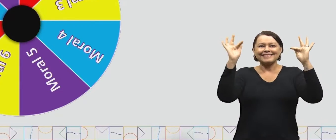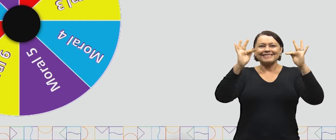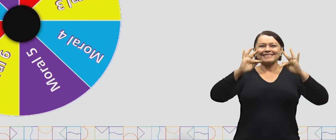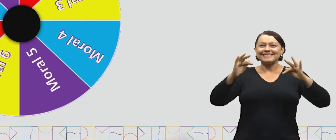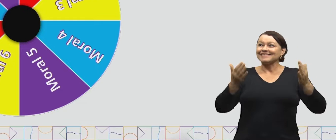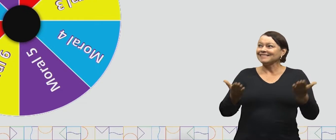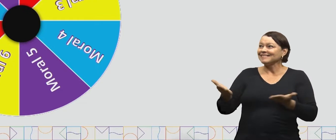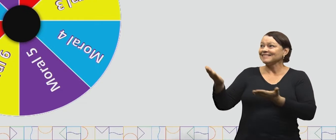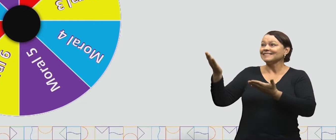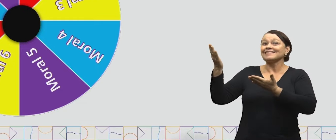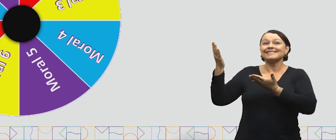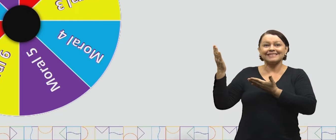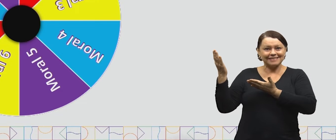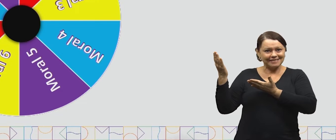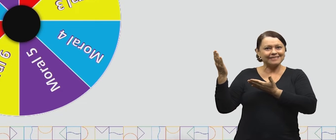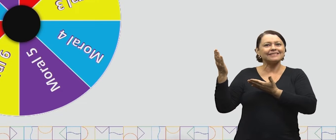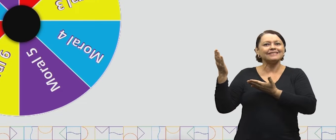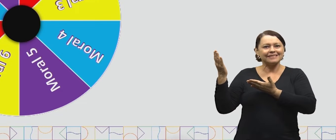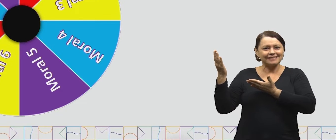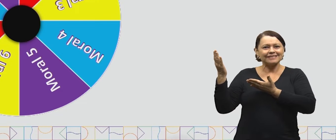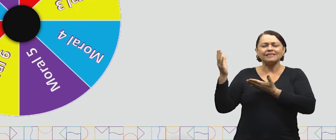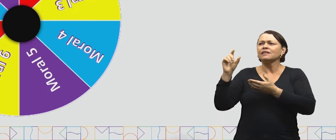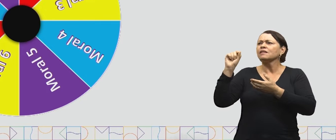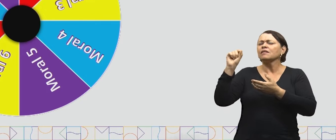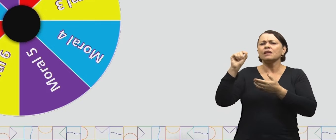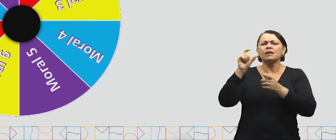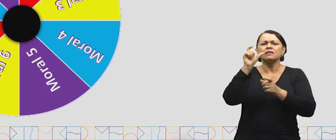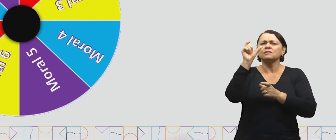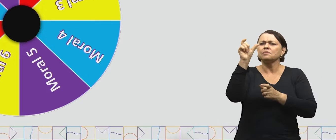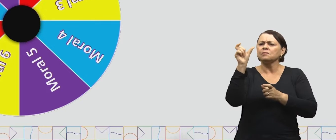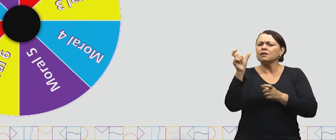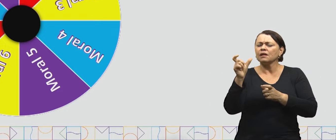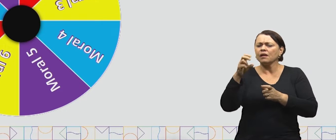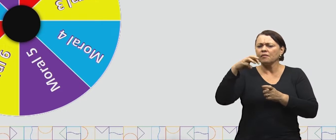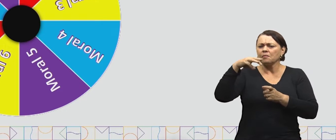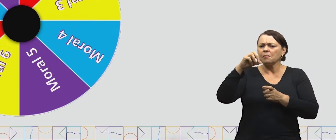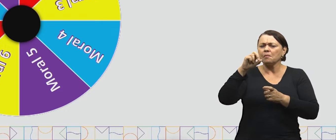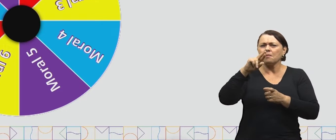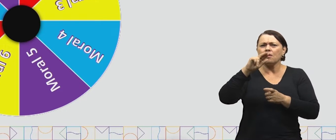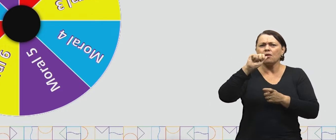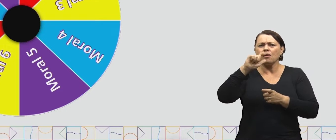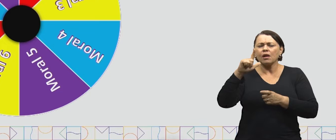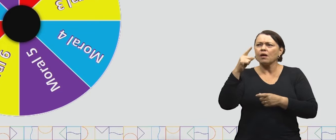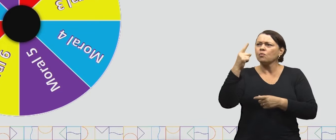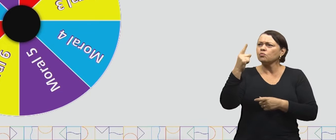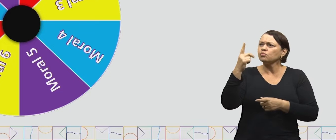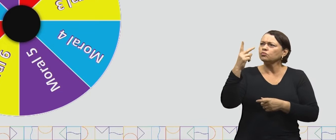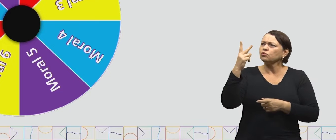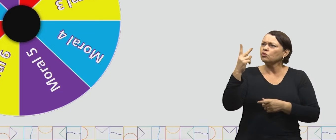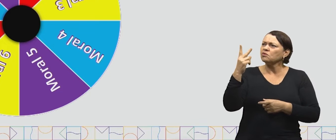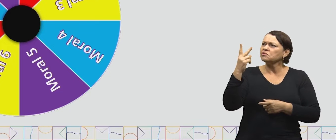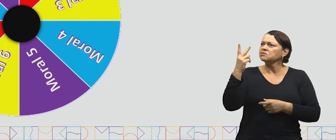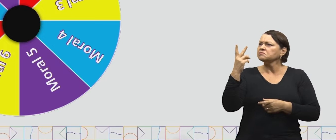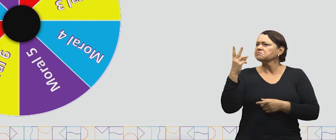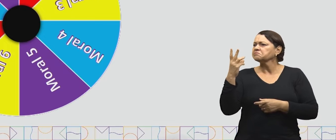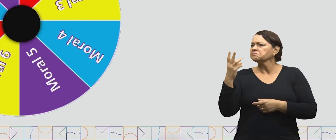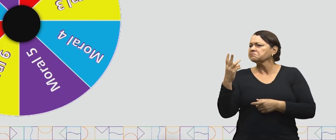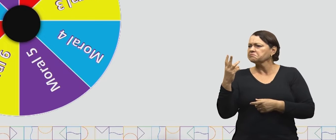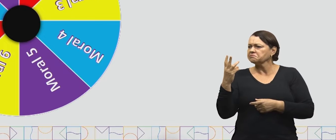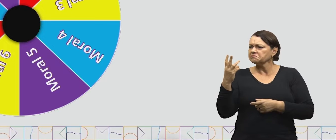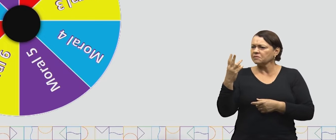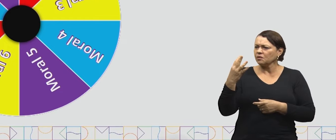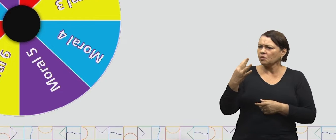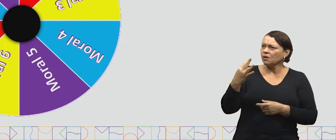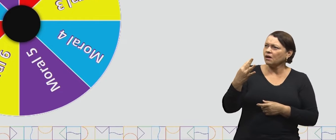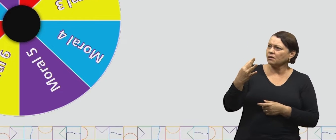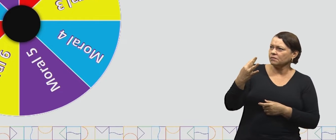felicidade! Ela apareceu! Ué, o que são essas palavras na roleta? Moral 1, moral 2, moral